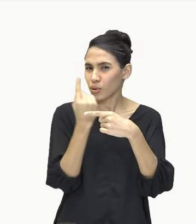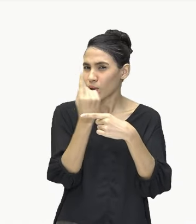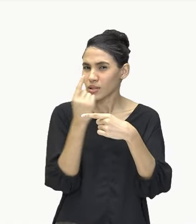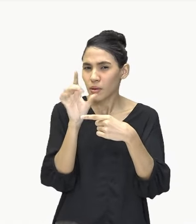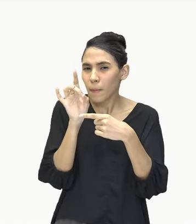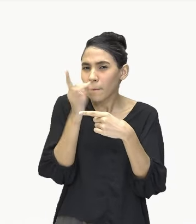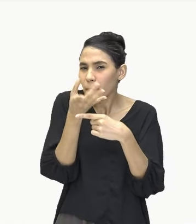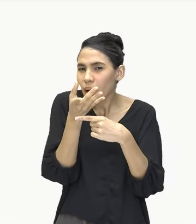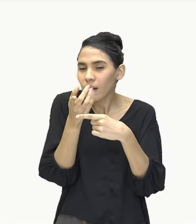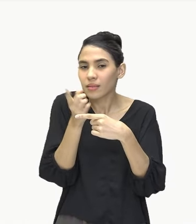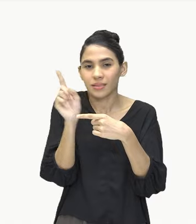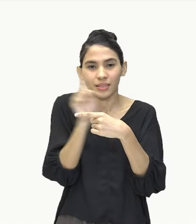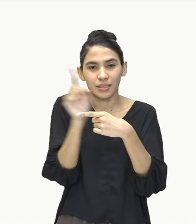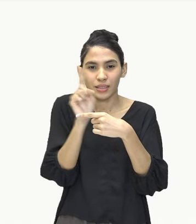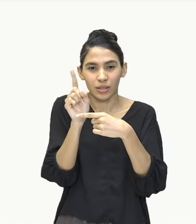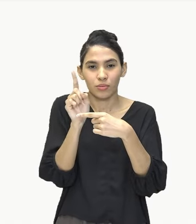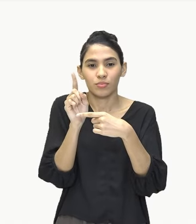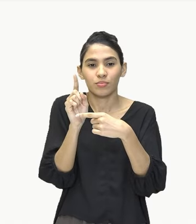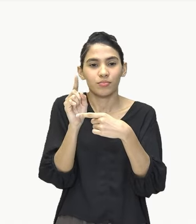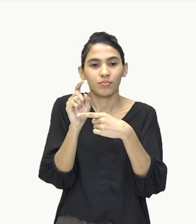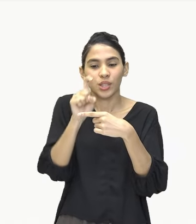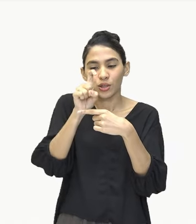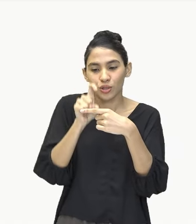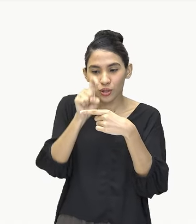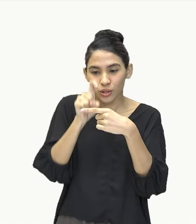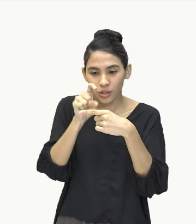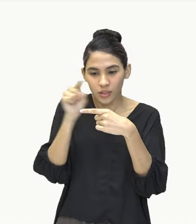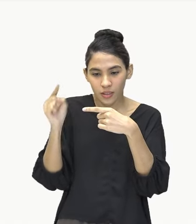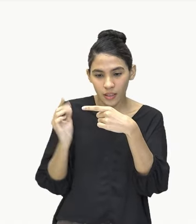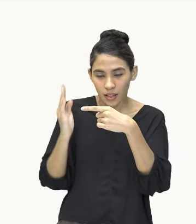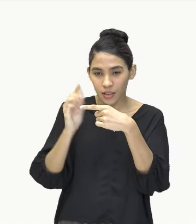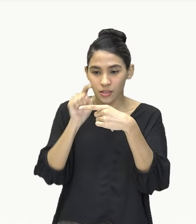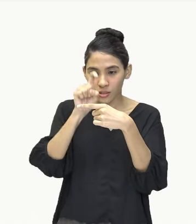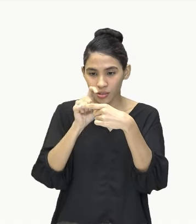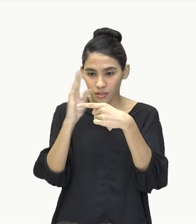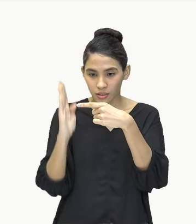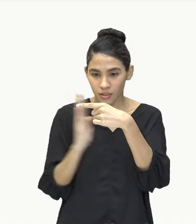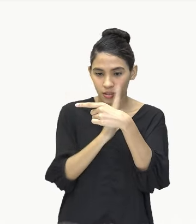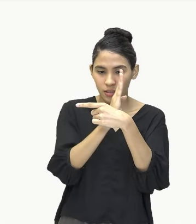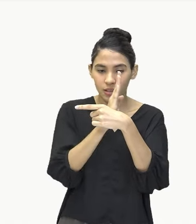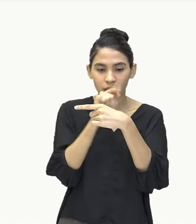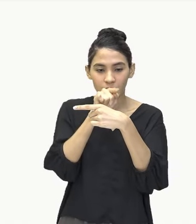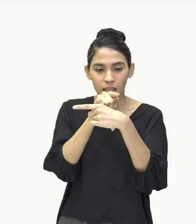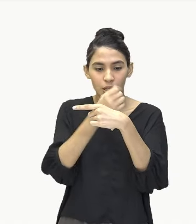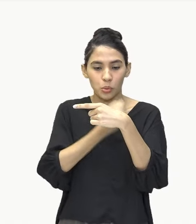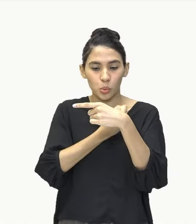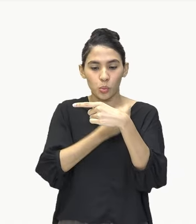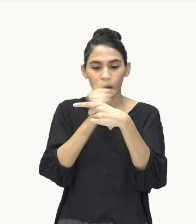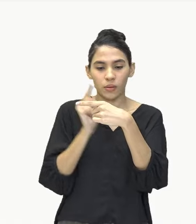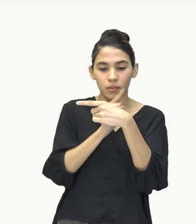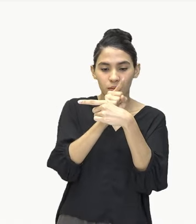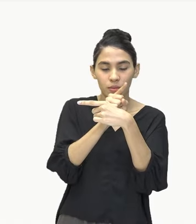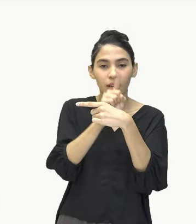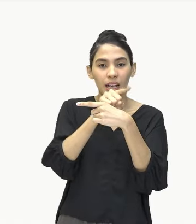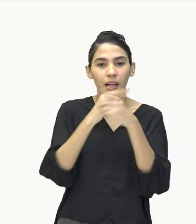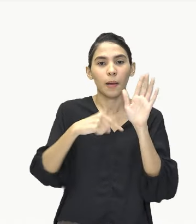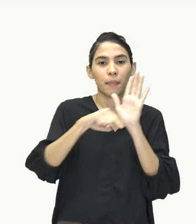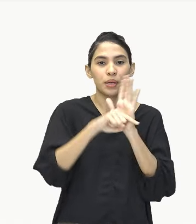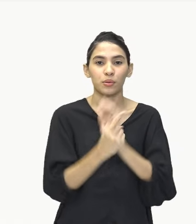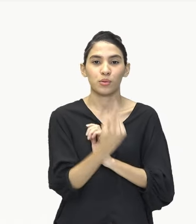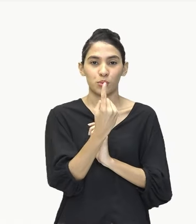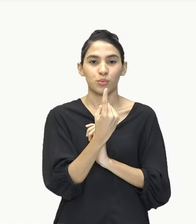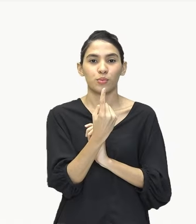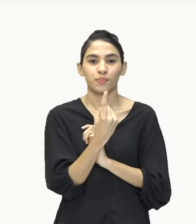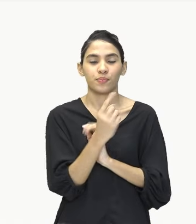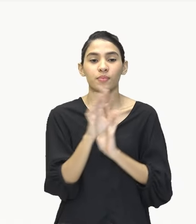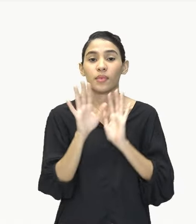por um número. Exatamente. Quando aparece só a letra, o número que está à frente é o menos 1.